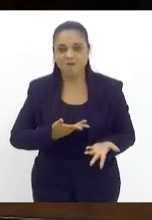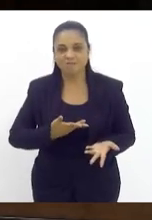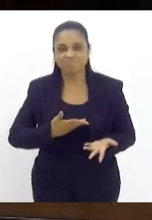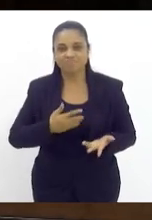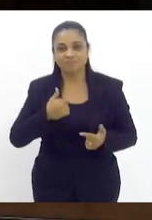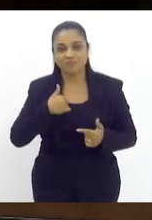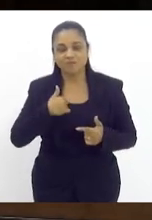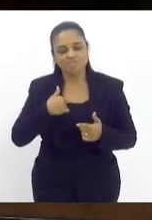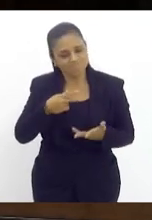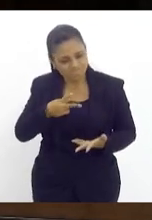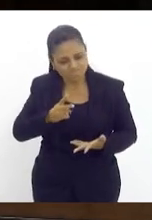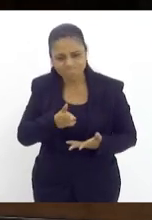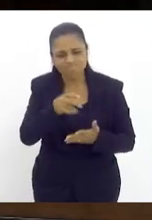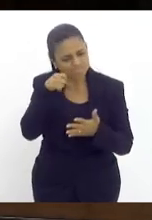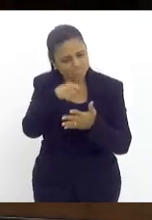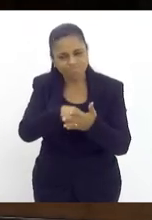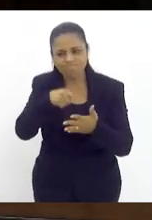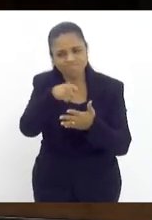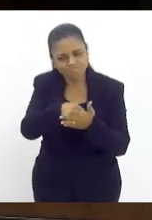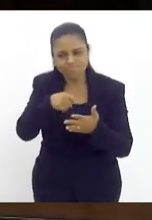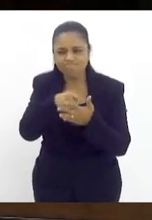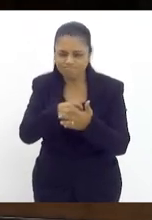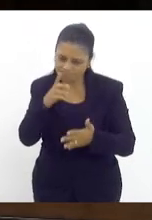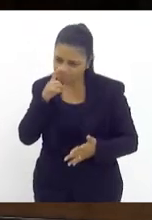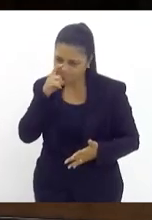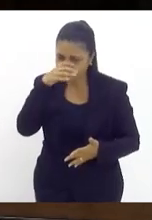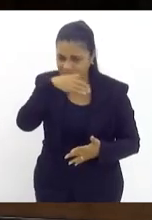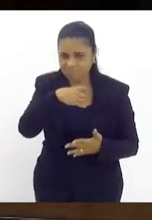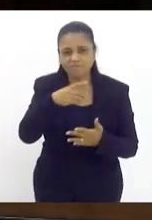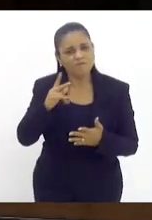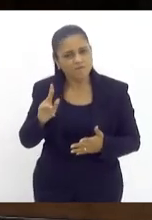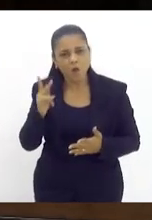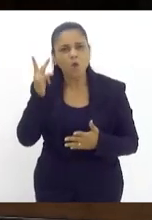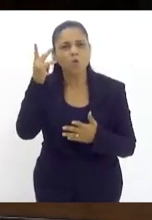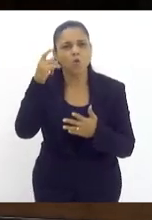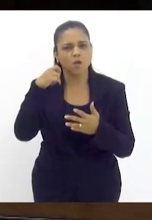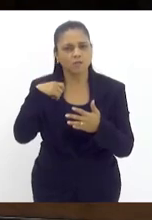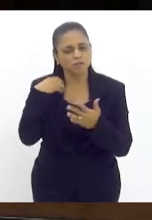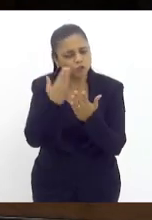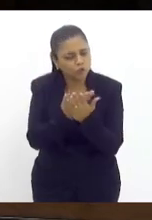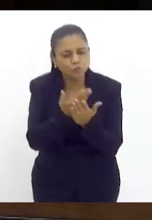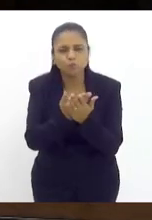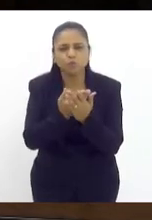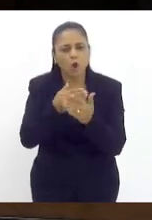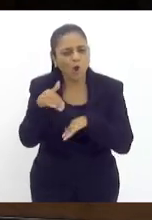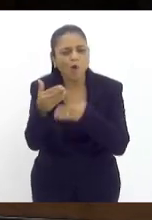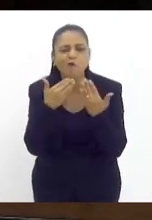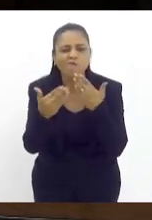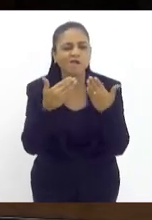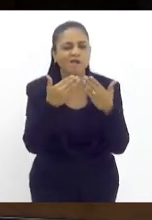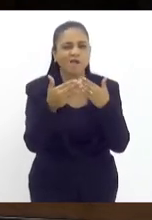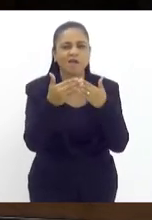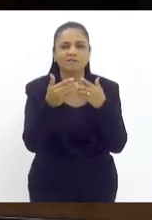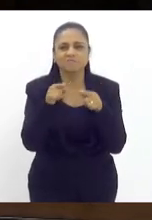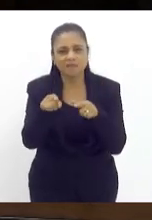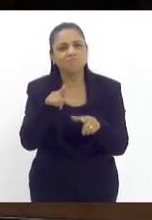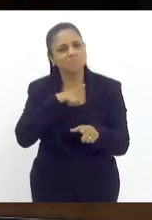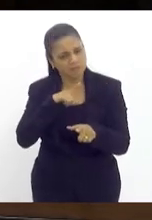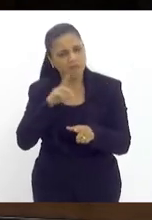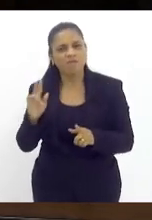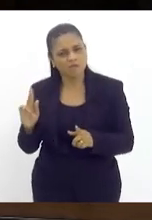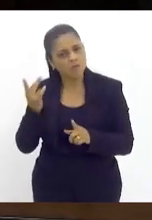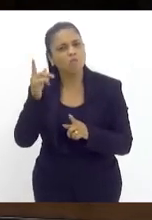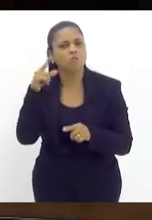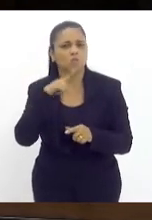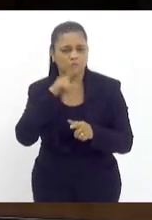perseverar, vou falar para vocês. Mantenha esses valores, estude esses valores, propague esses valores, né? E converse com as pessoas para ver como elas têm também esses valores,